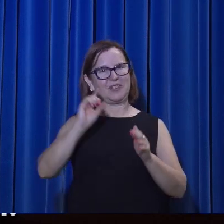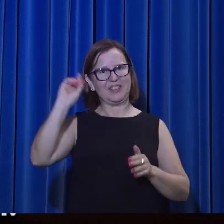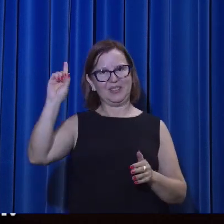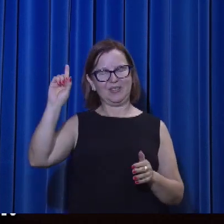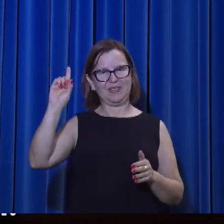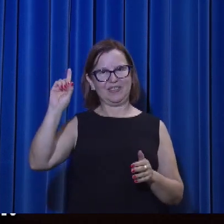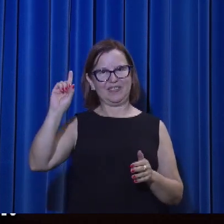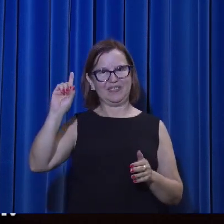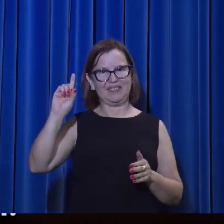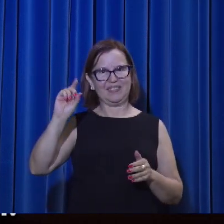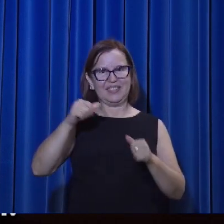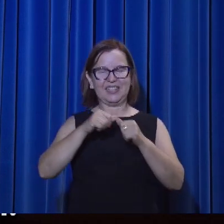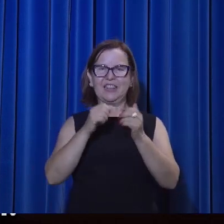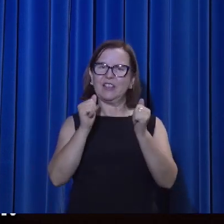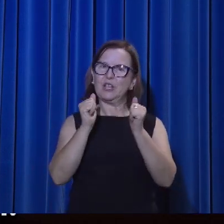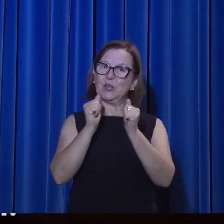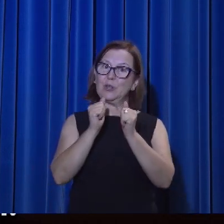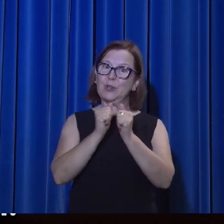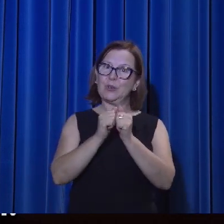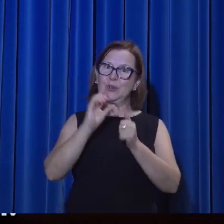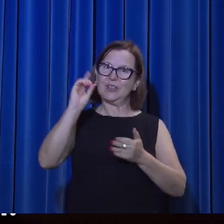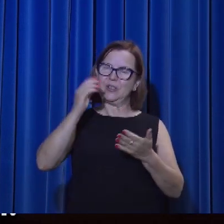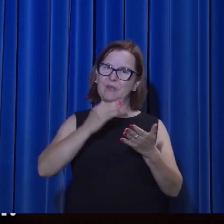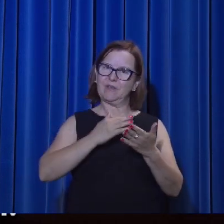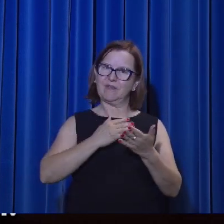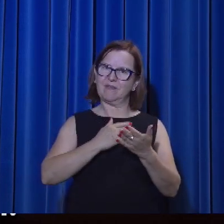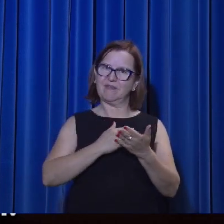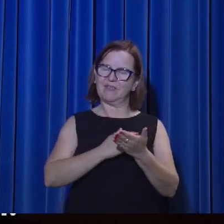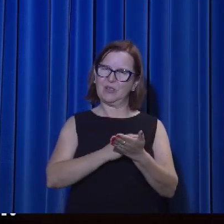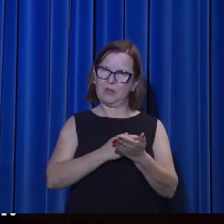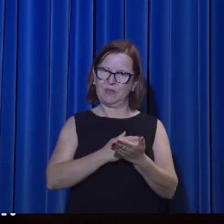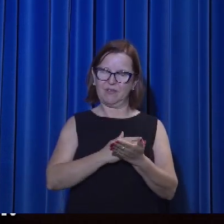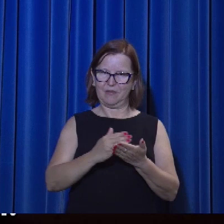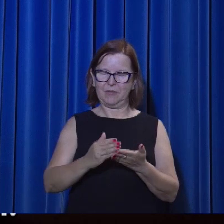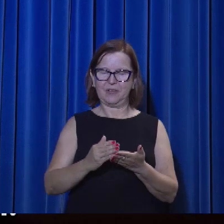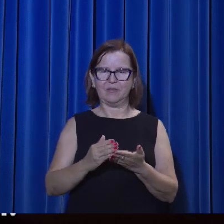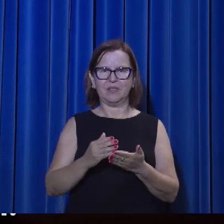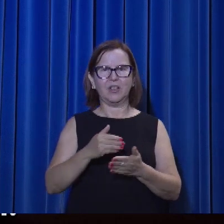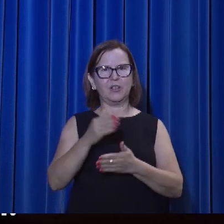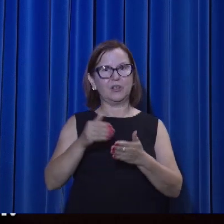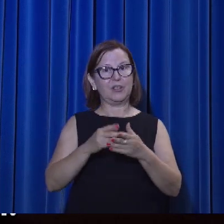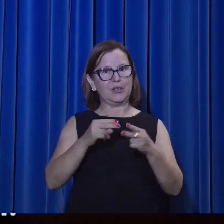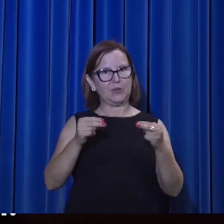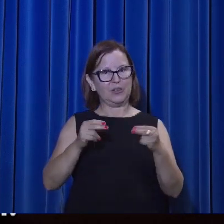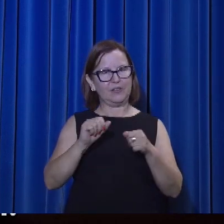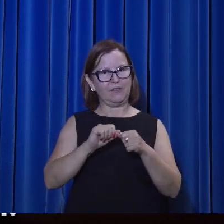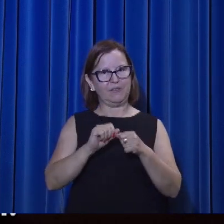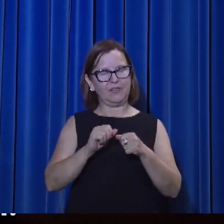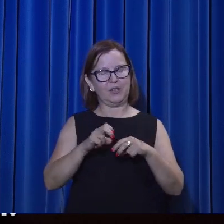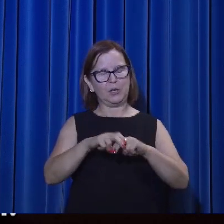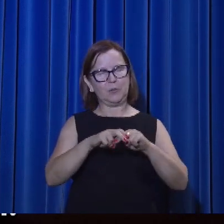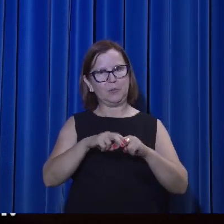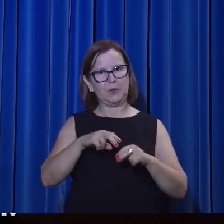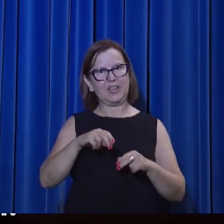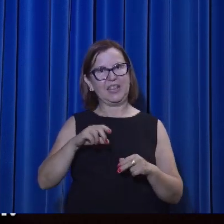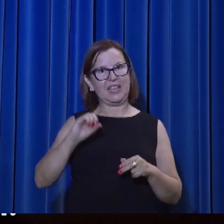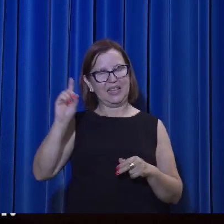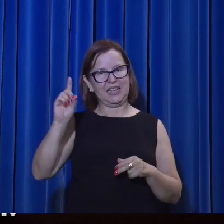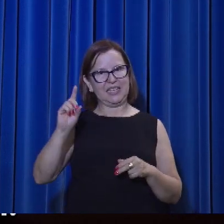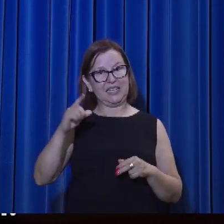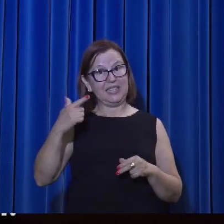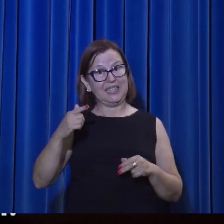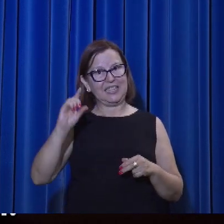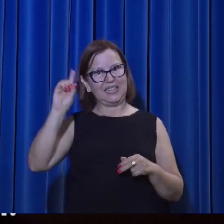estava no princípio com Deus. Todas as coisas foram feitas por intermédio dele, e sem ele, nada do que